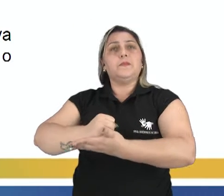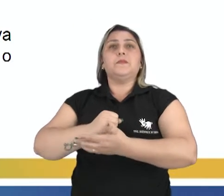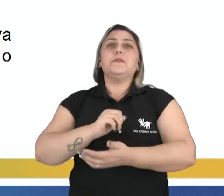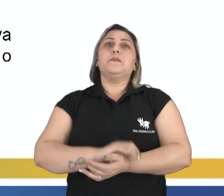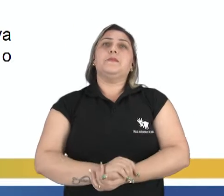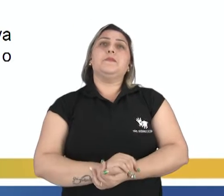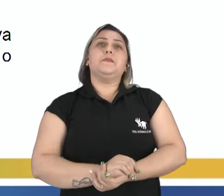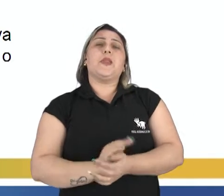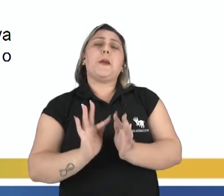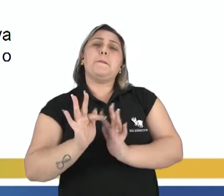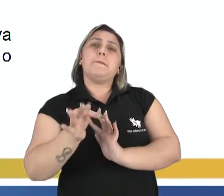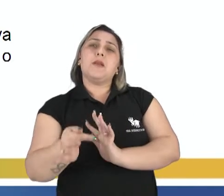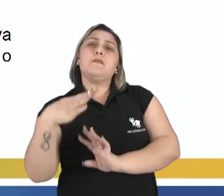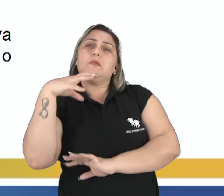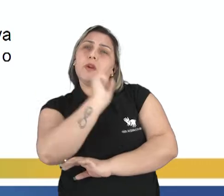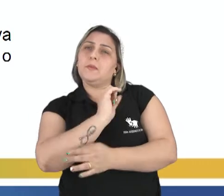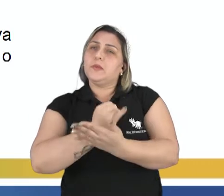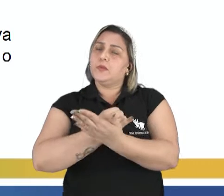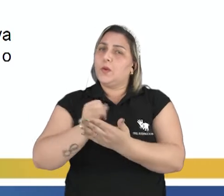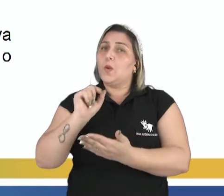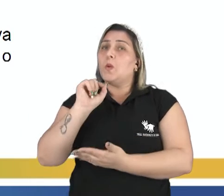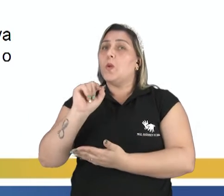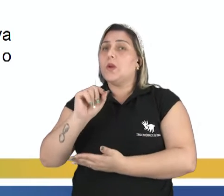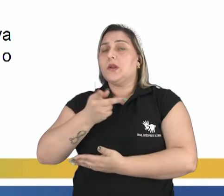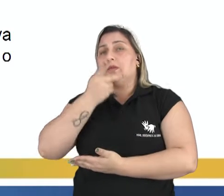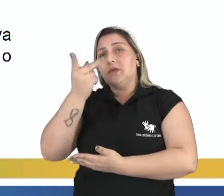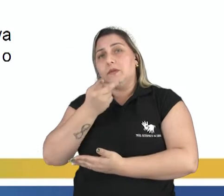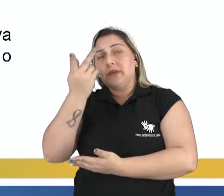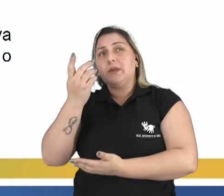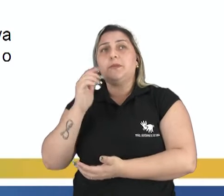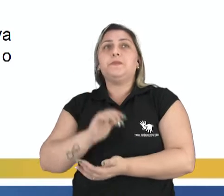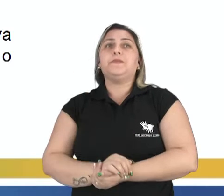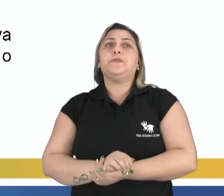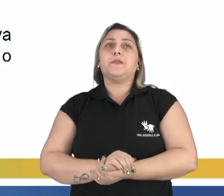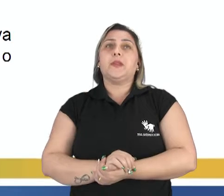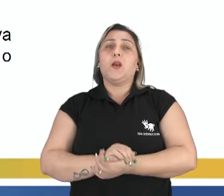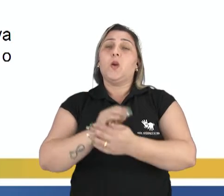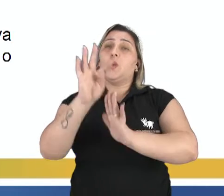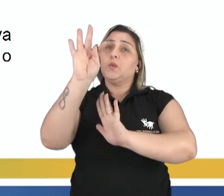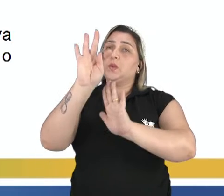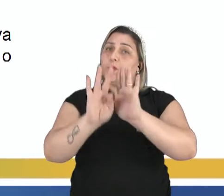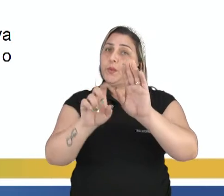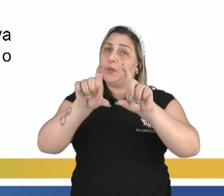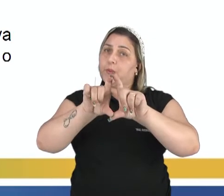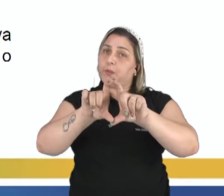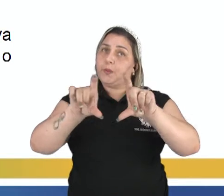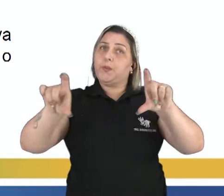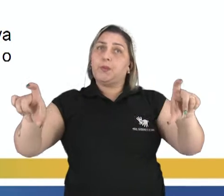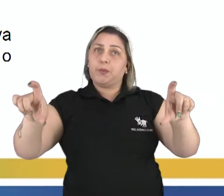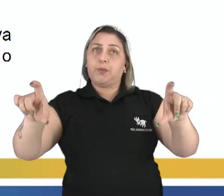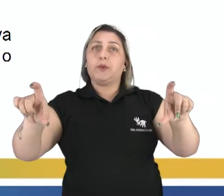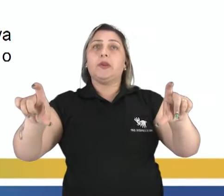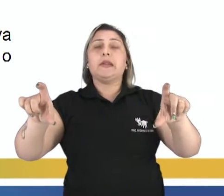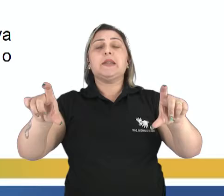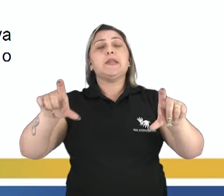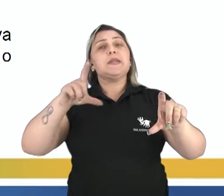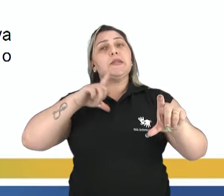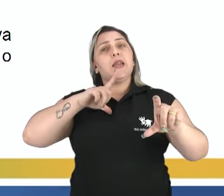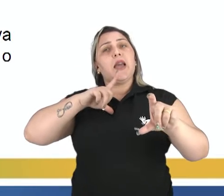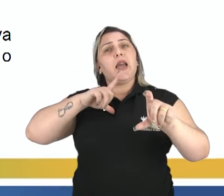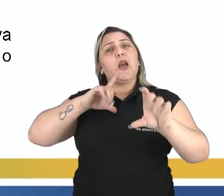algo breve, rápido, sobre o que ele vai falar ali em si, tá? Aí vem o corpo do texto, que vai apresentar um conjunto